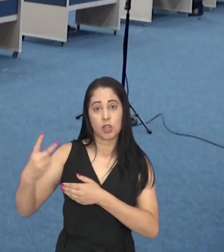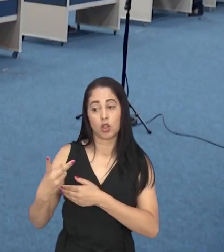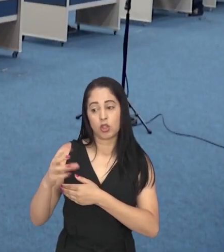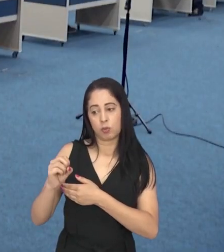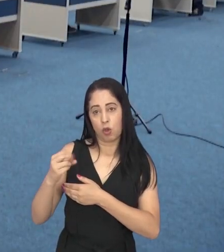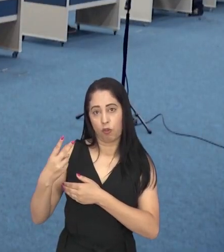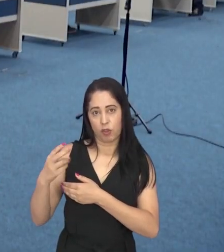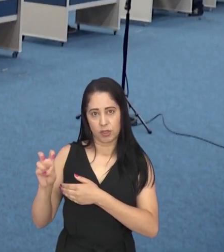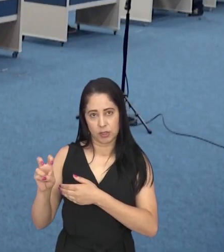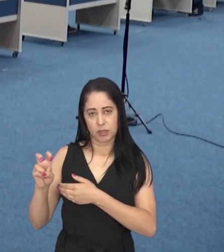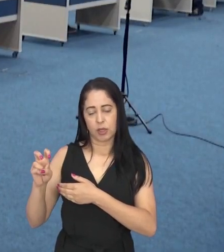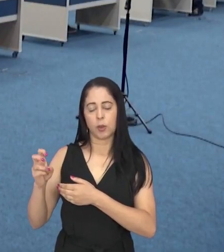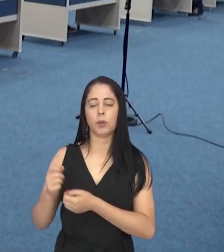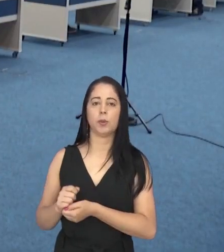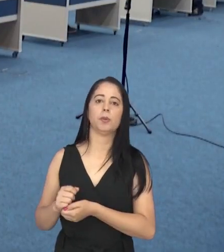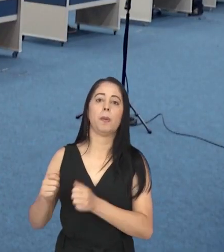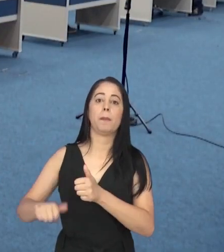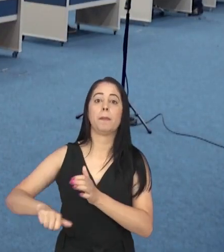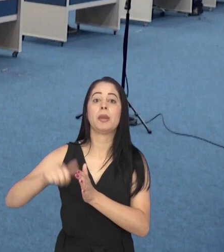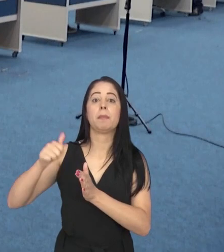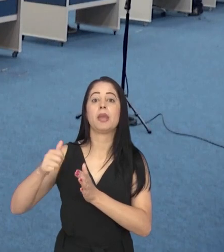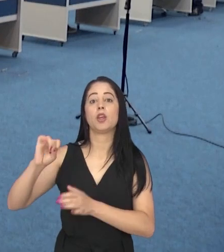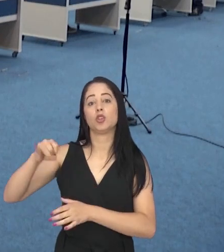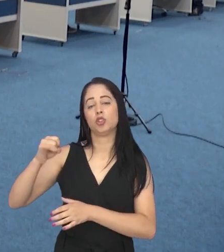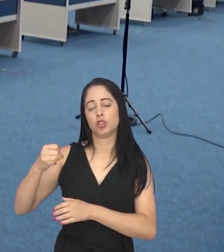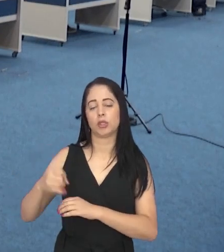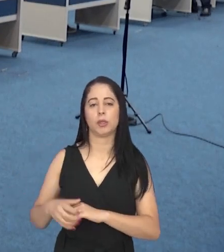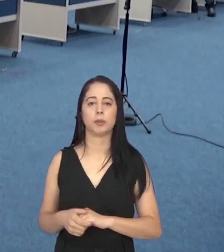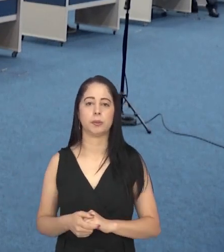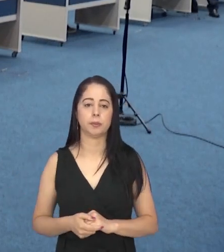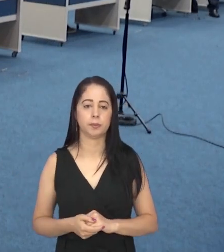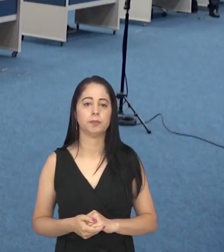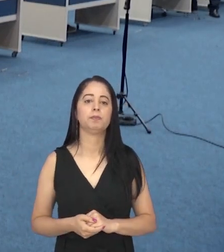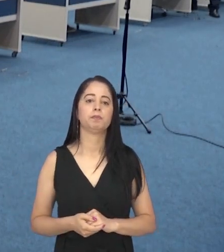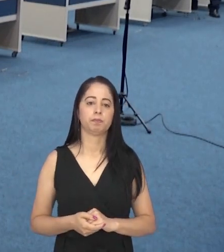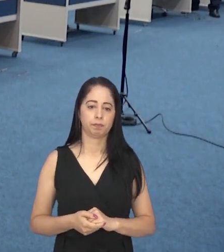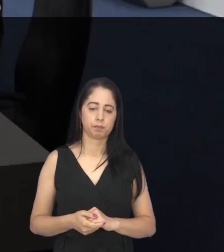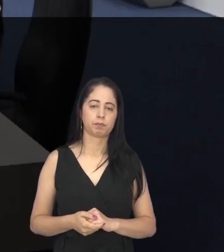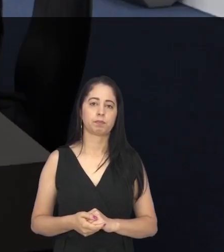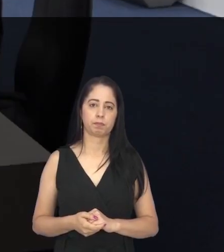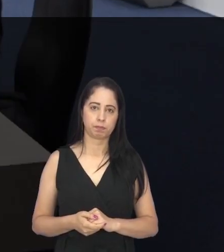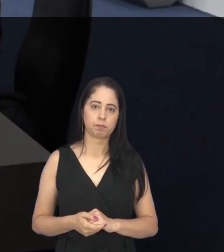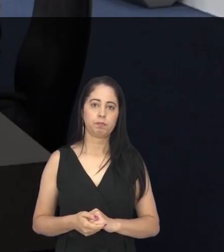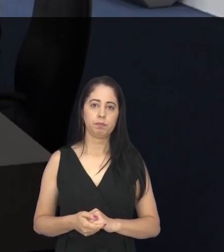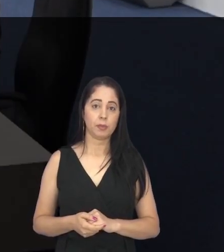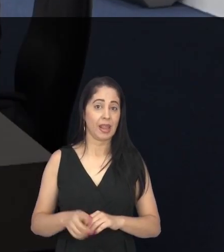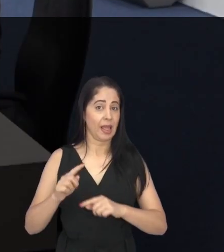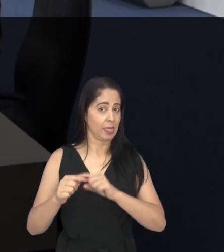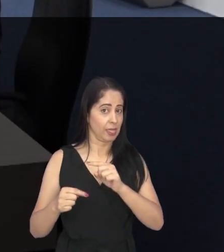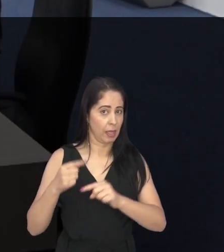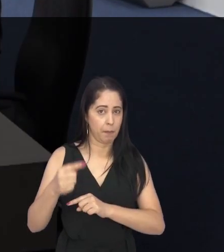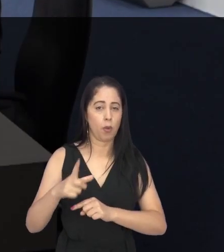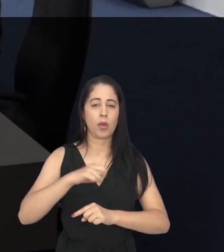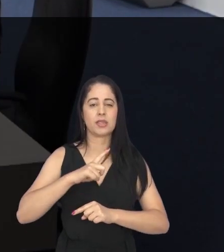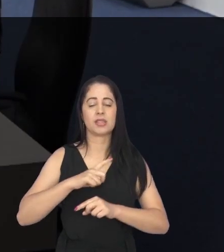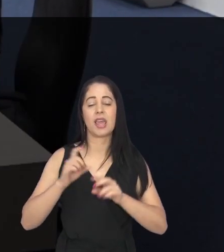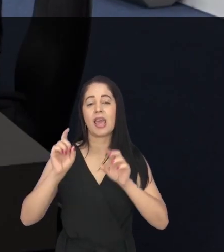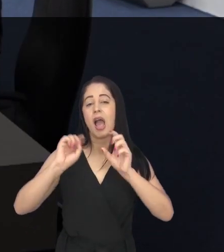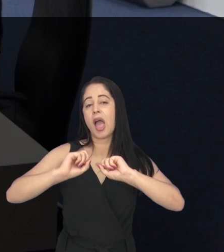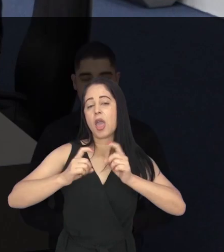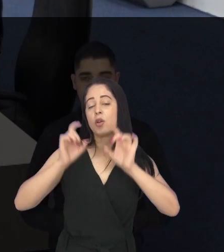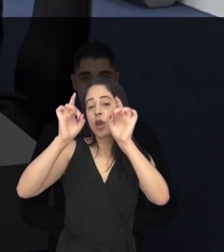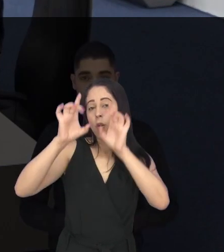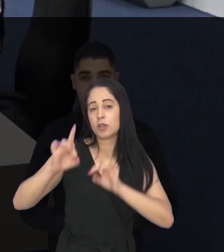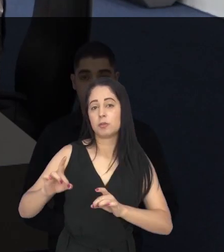para a próxima legislatura, que se inicia em 1º de janeiro de 2025. Na sequência, foi realizada a